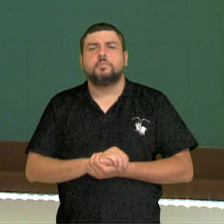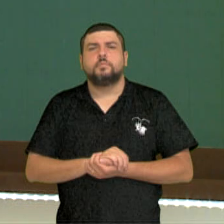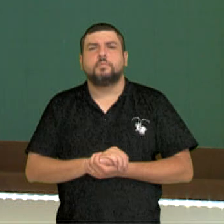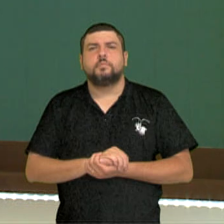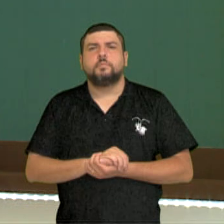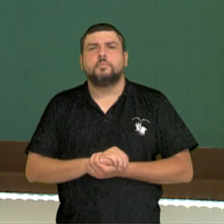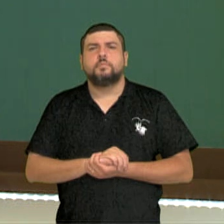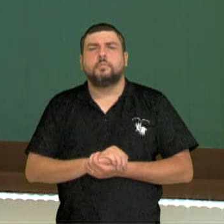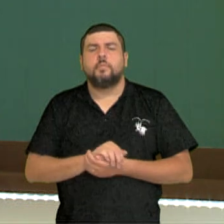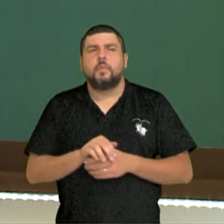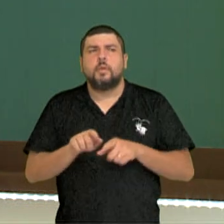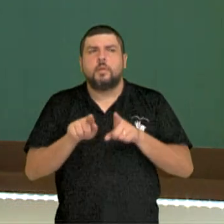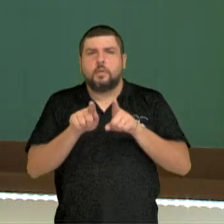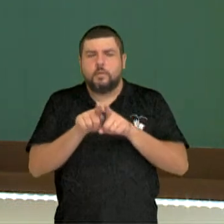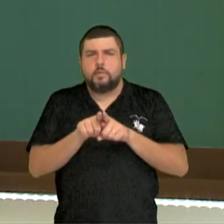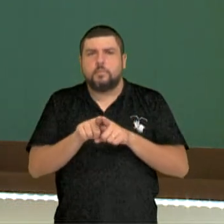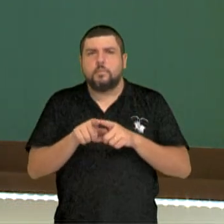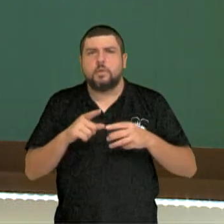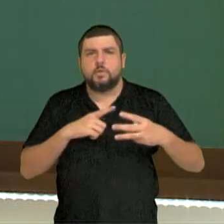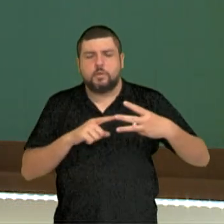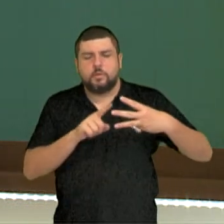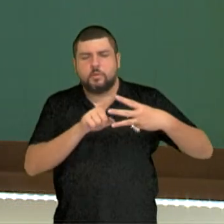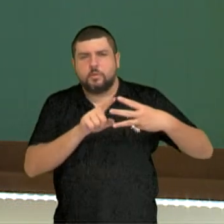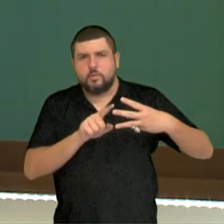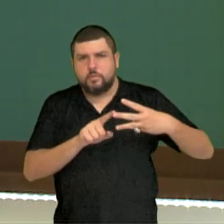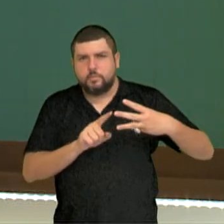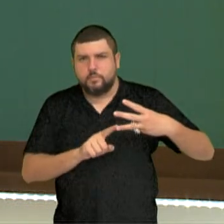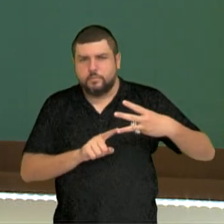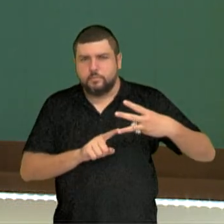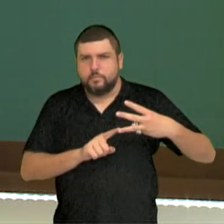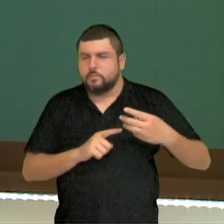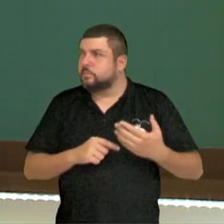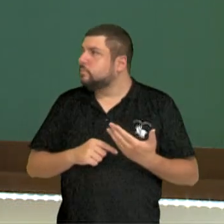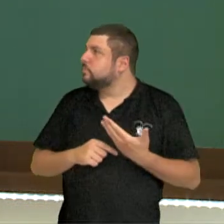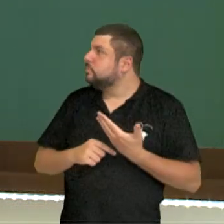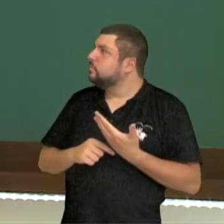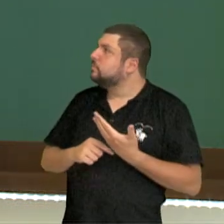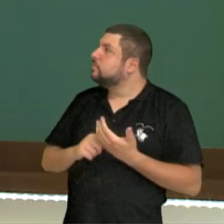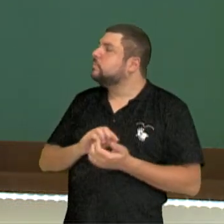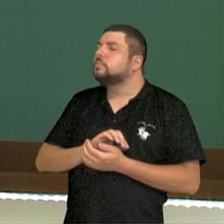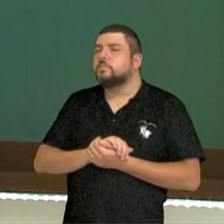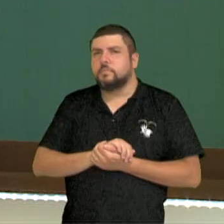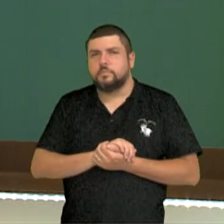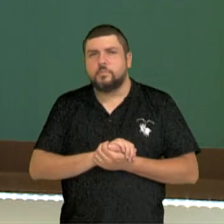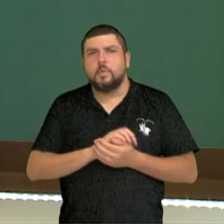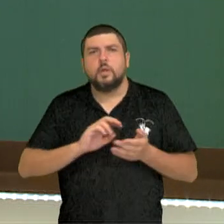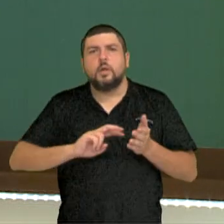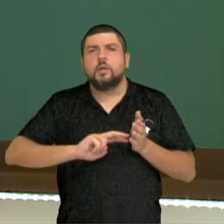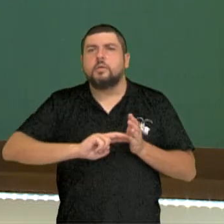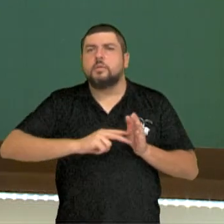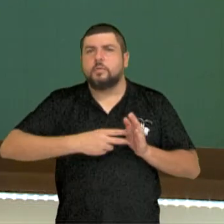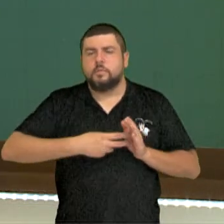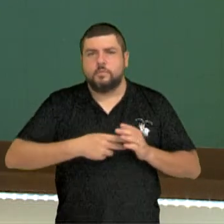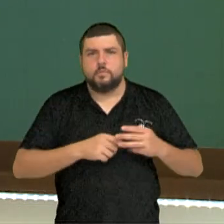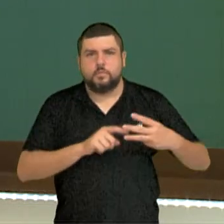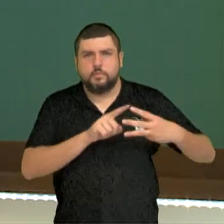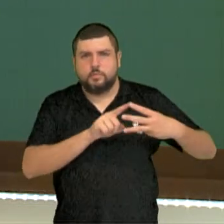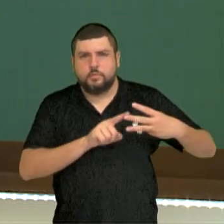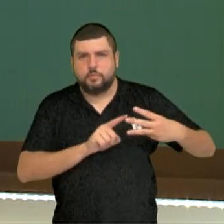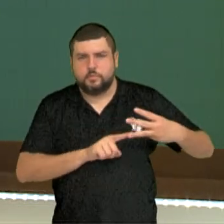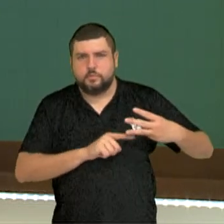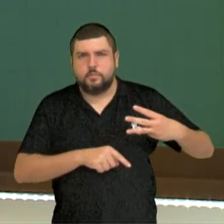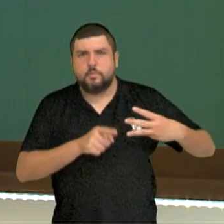E nós temos também, o must, o have to e o should. O que eles podem expressar?